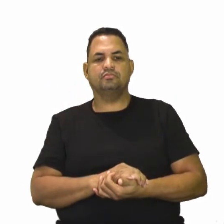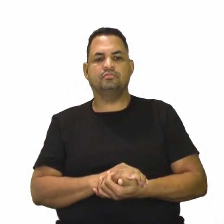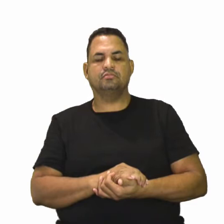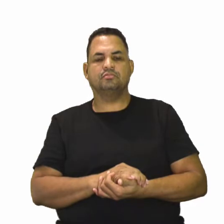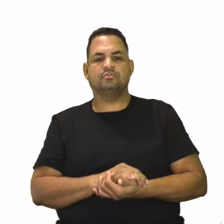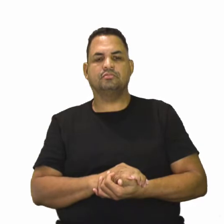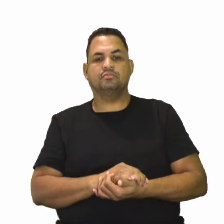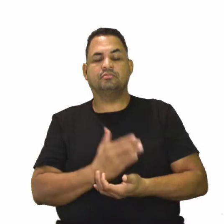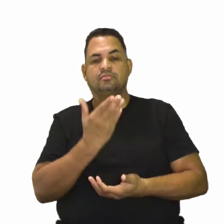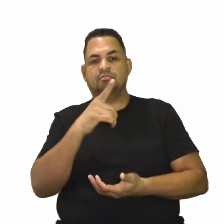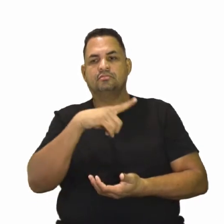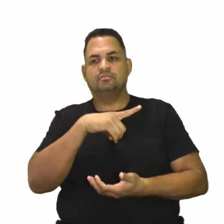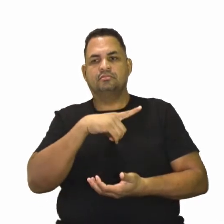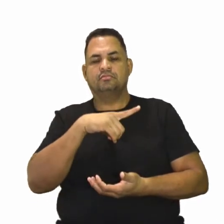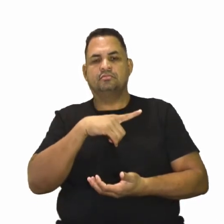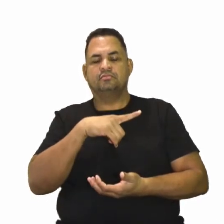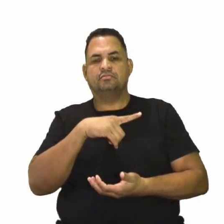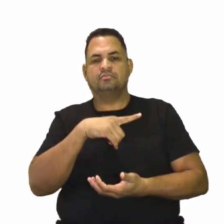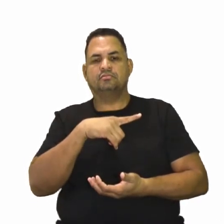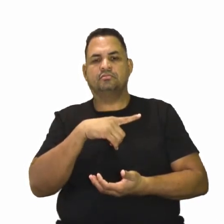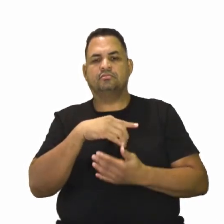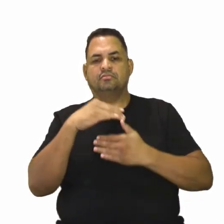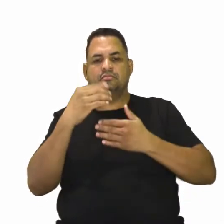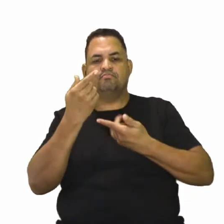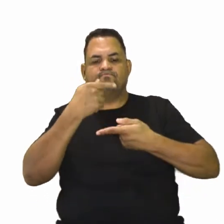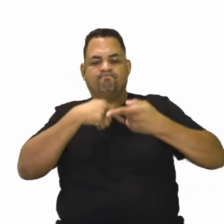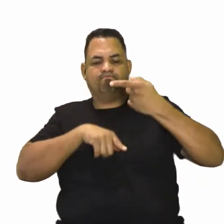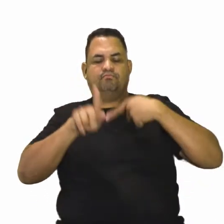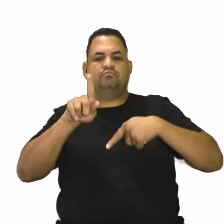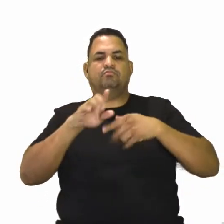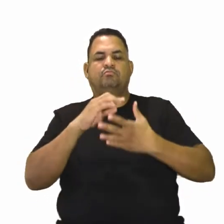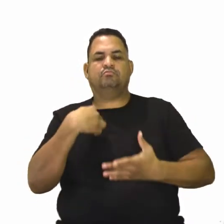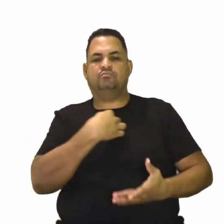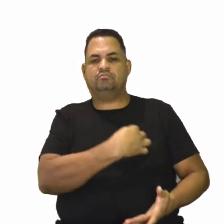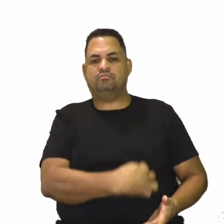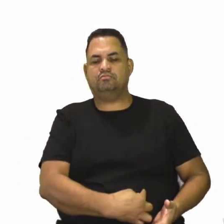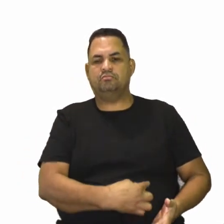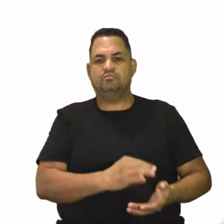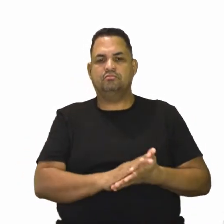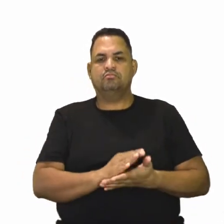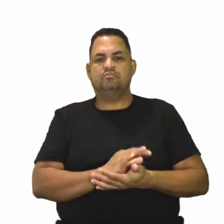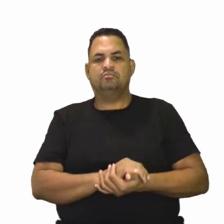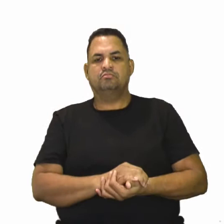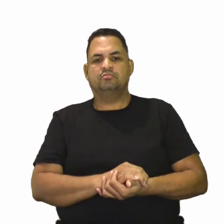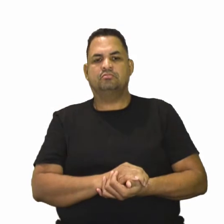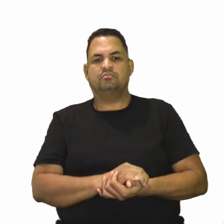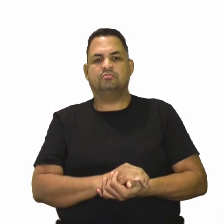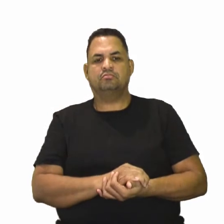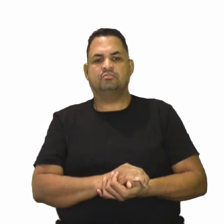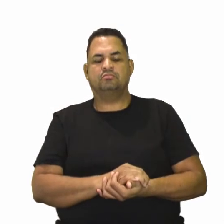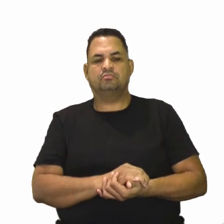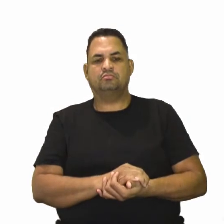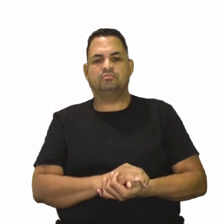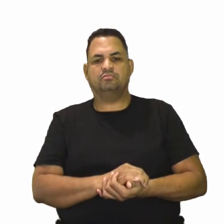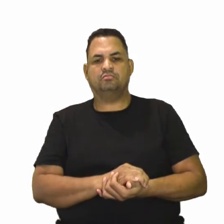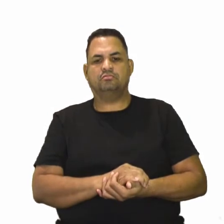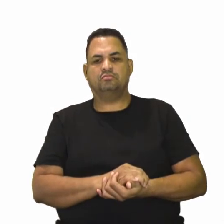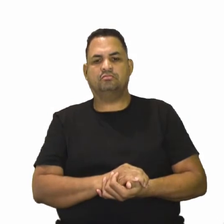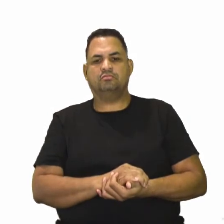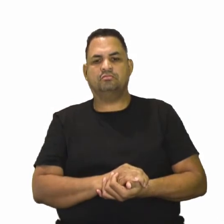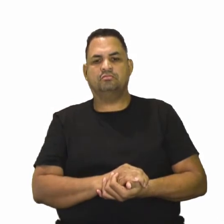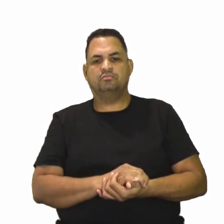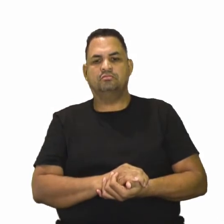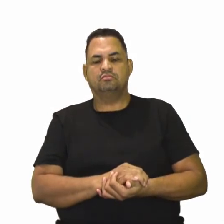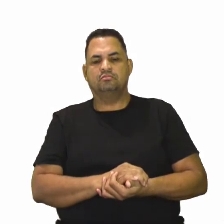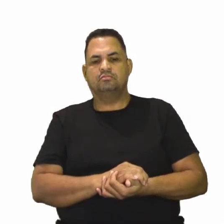Então, aqui nós temos aqui esse crescimento da China. A China crescendo aqui, ó, China de